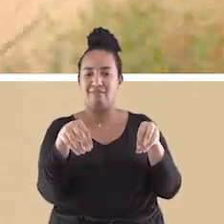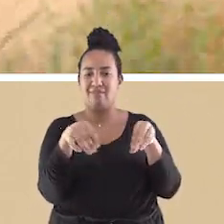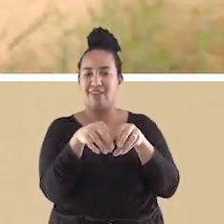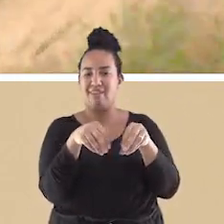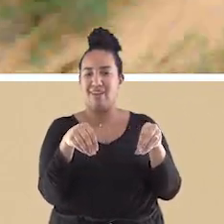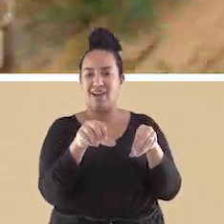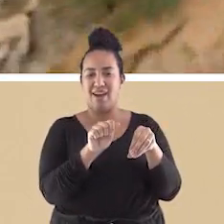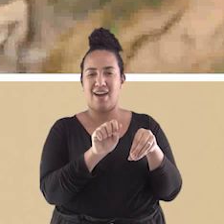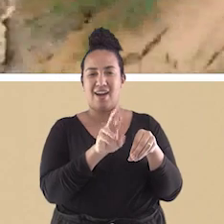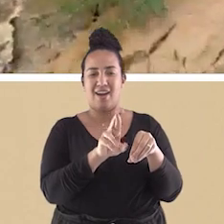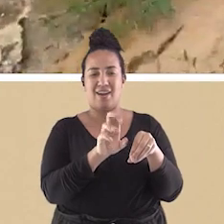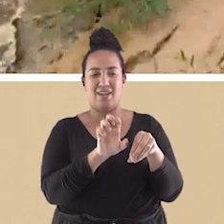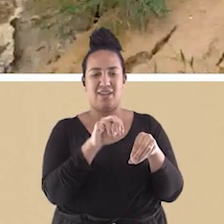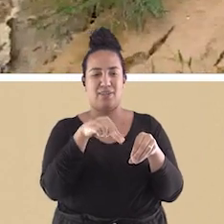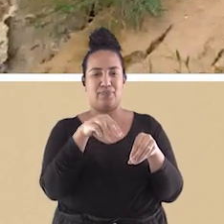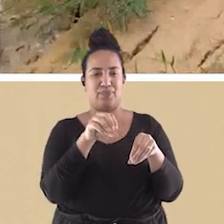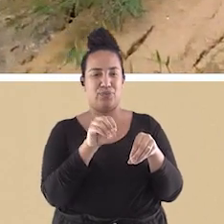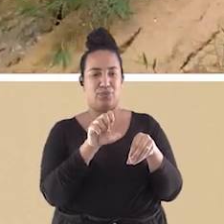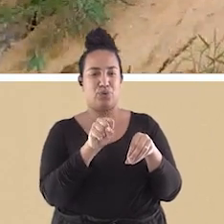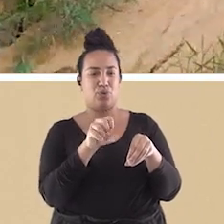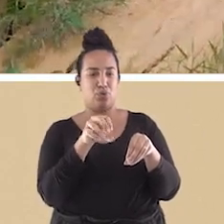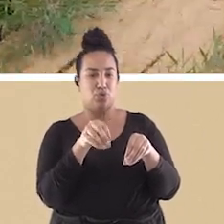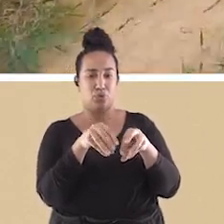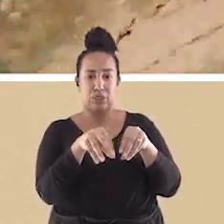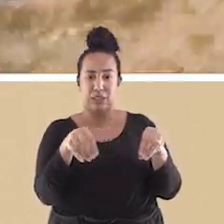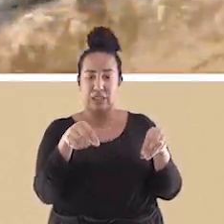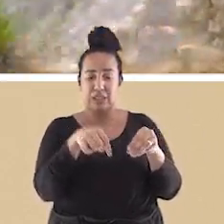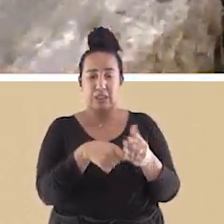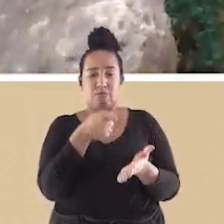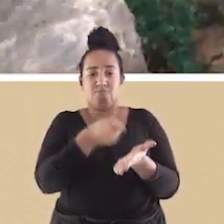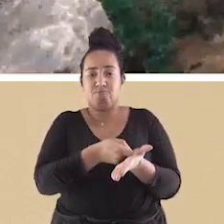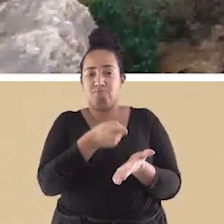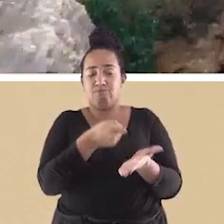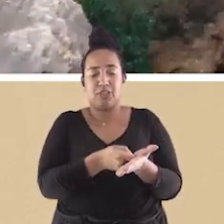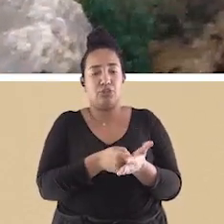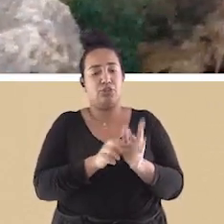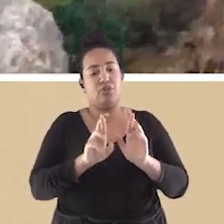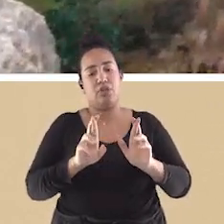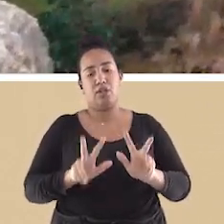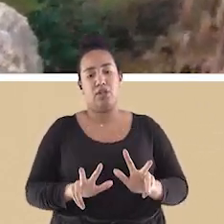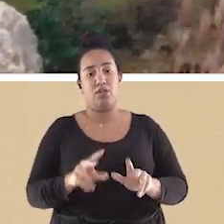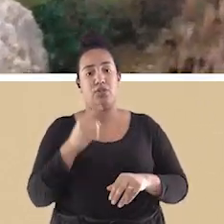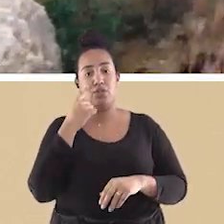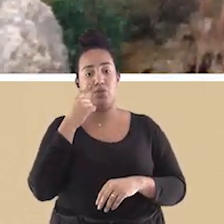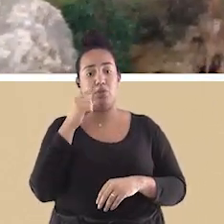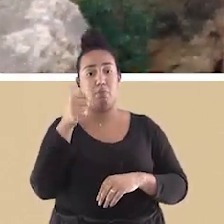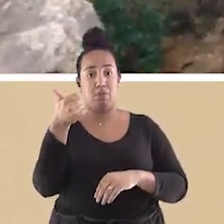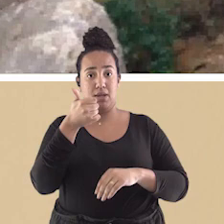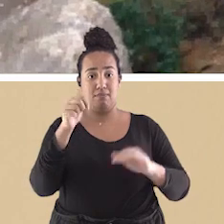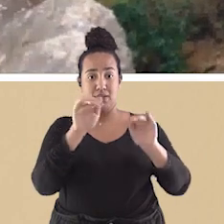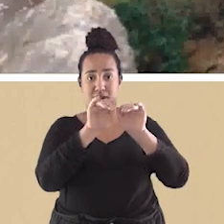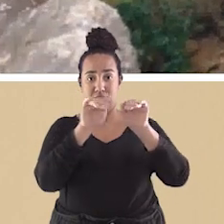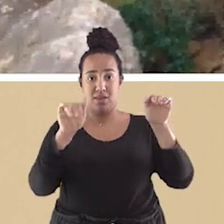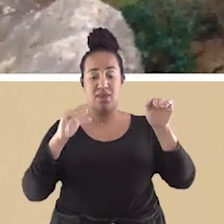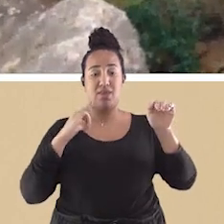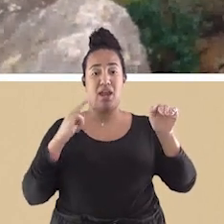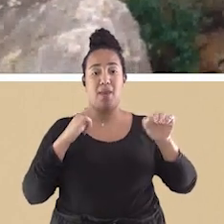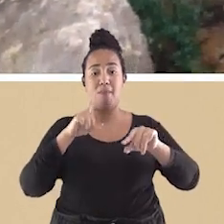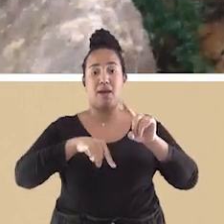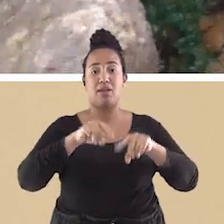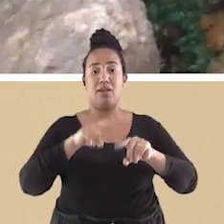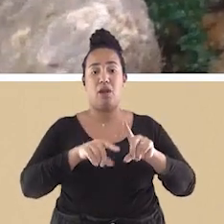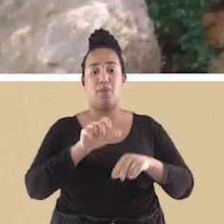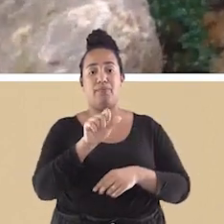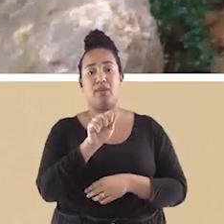por baixo, ele tem pouca consistência. Lá para cima tem mais argila, então ele